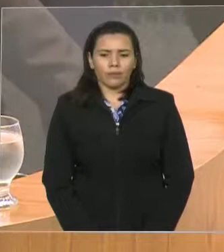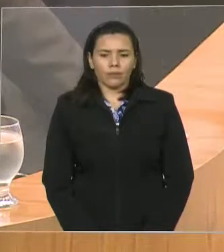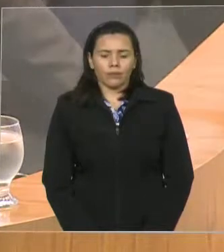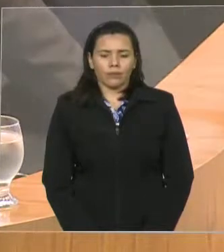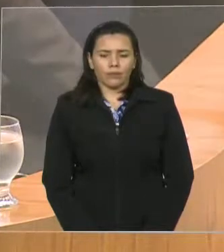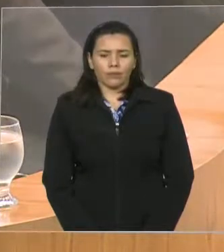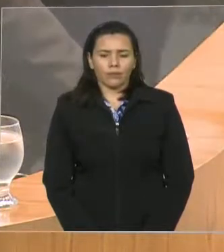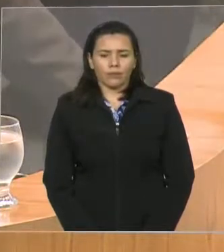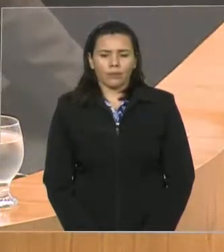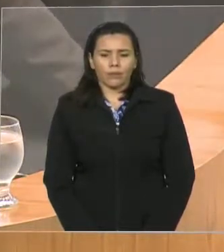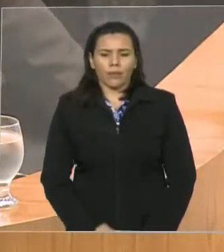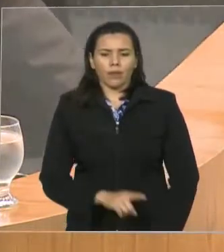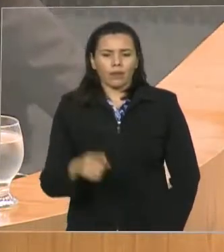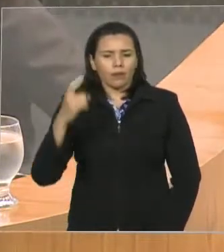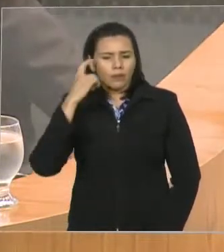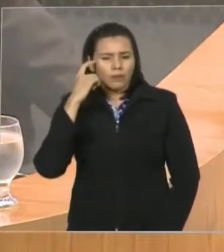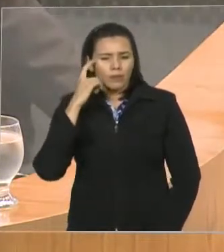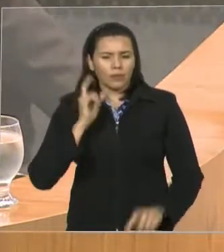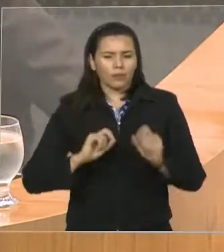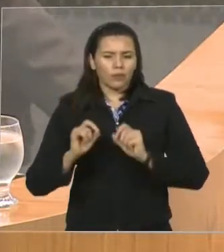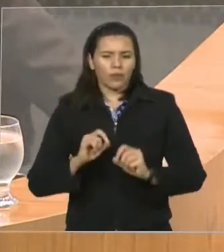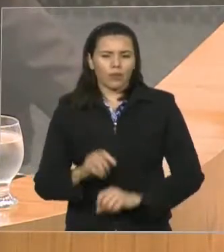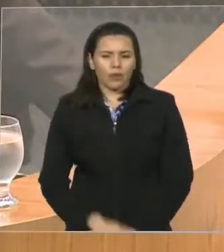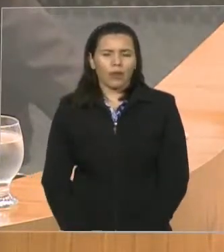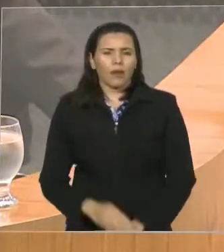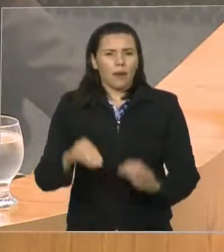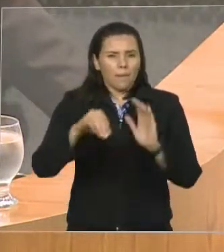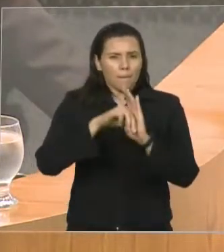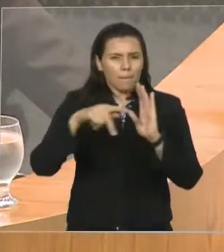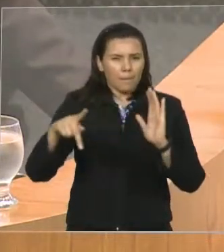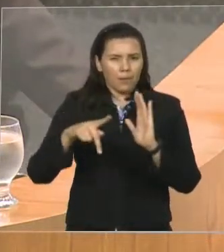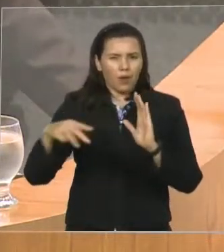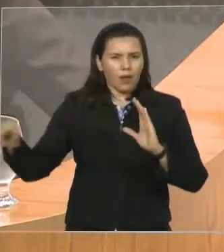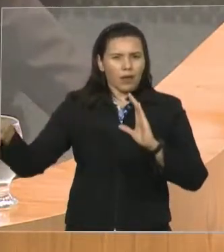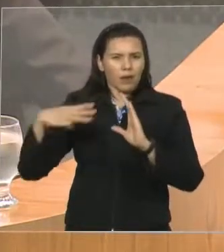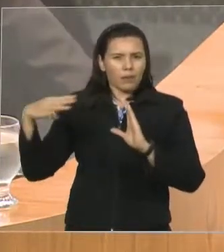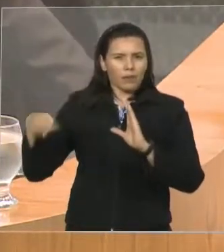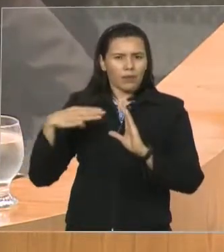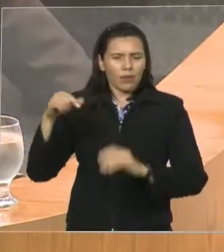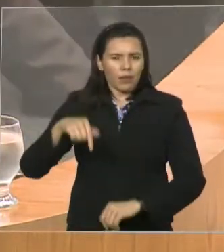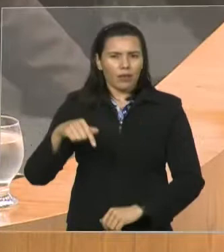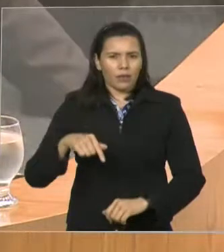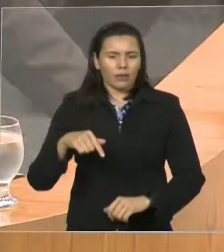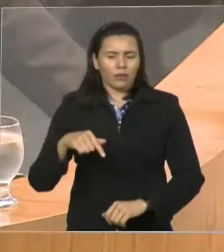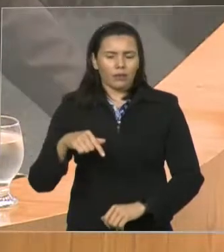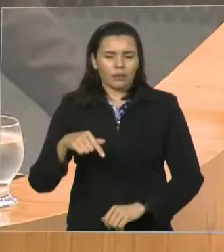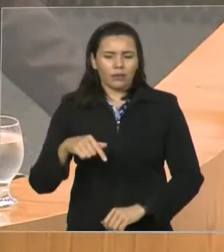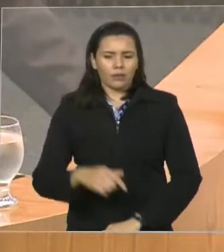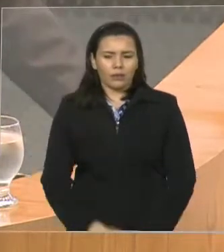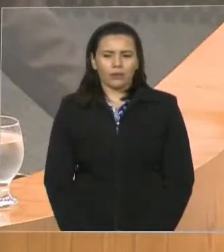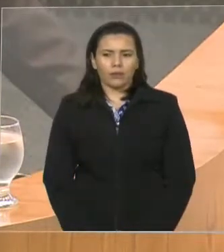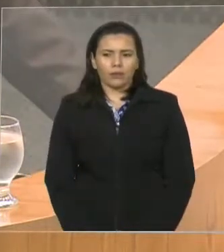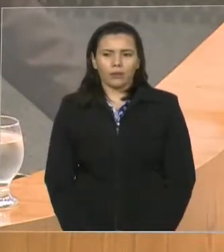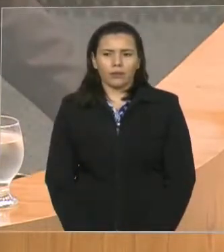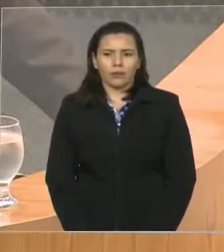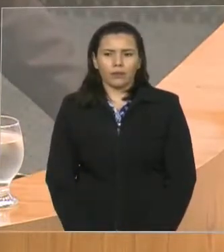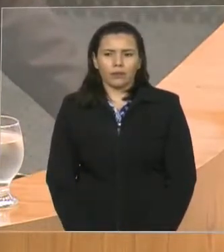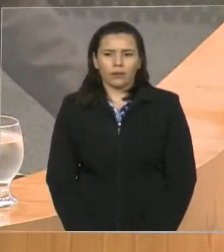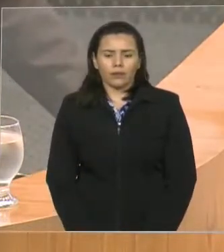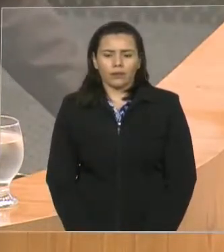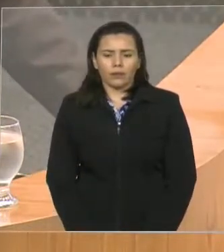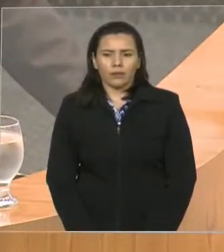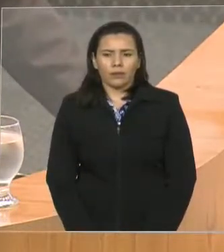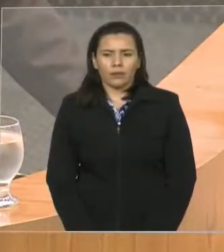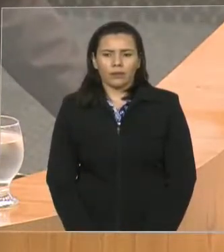vocês acham que não vão mandar mais medidas para esta casa? Para arrebentar ainda mais com a população? Com os empresários?